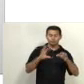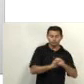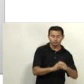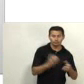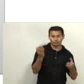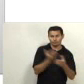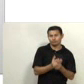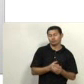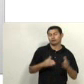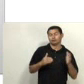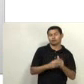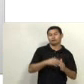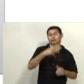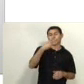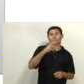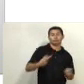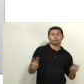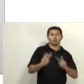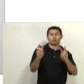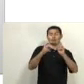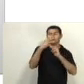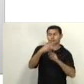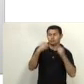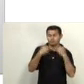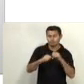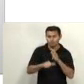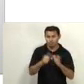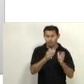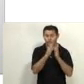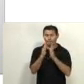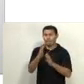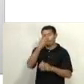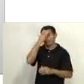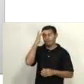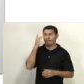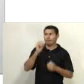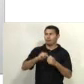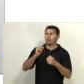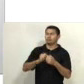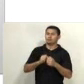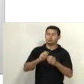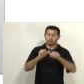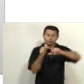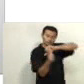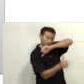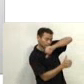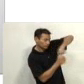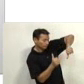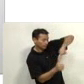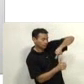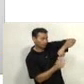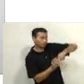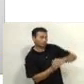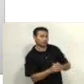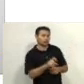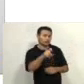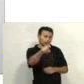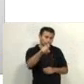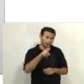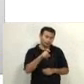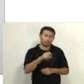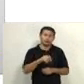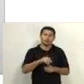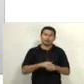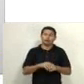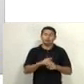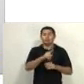até o valor de 3. Então eu preciso, o primeiro passo, pessoal, fazer a conversão de x